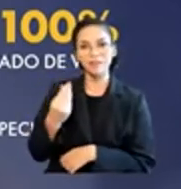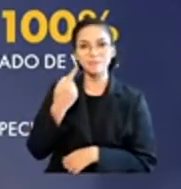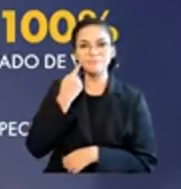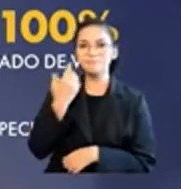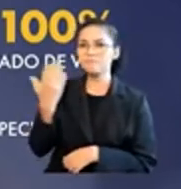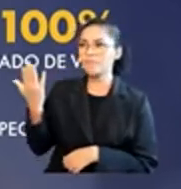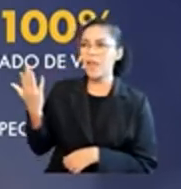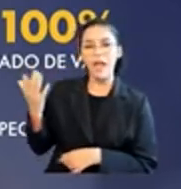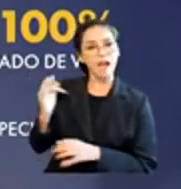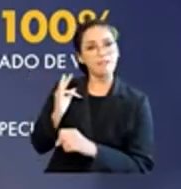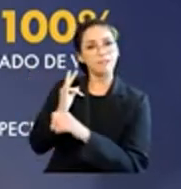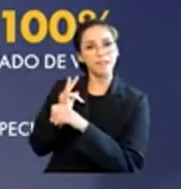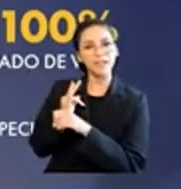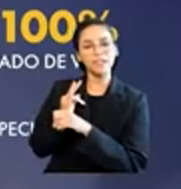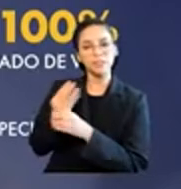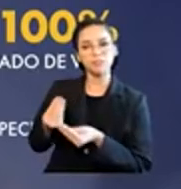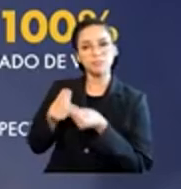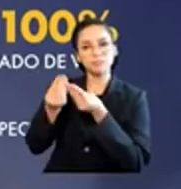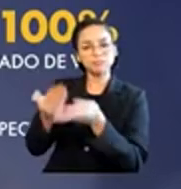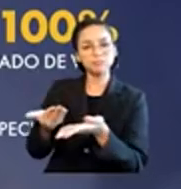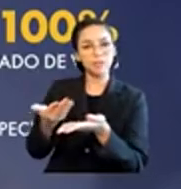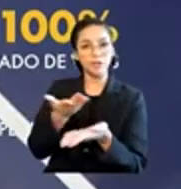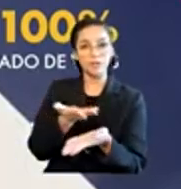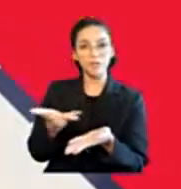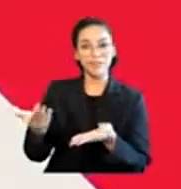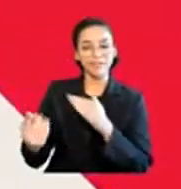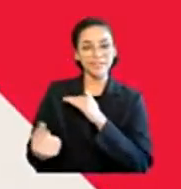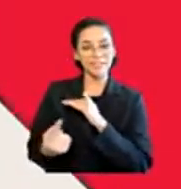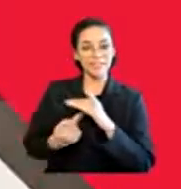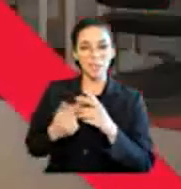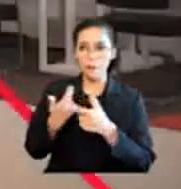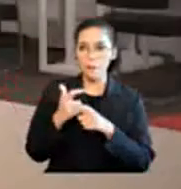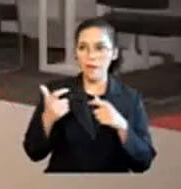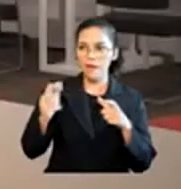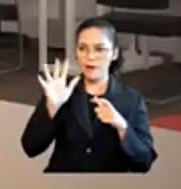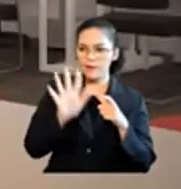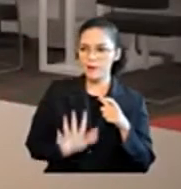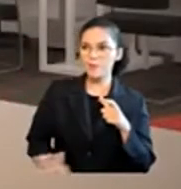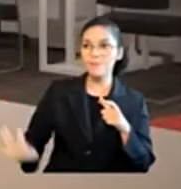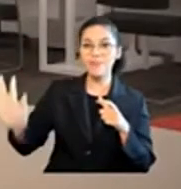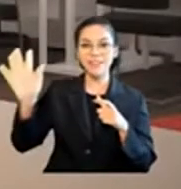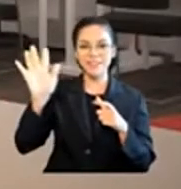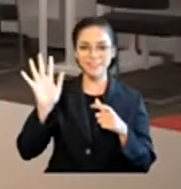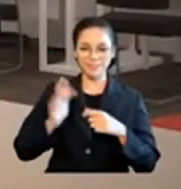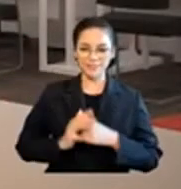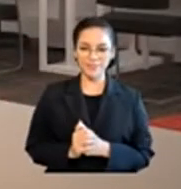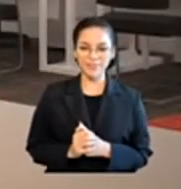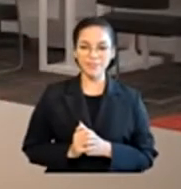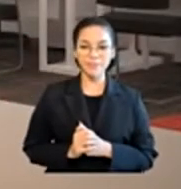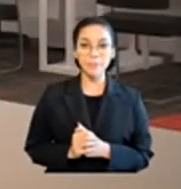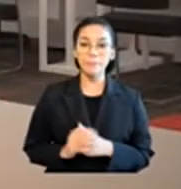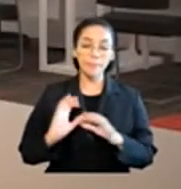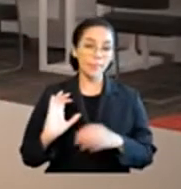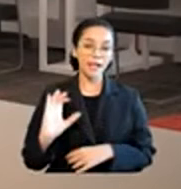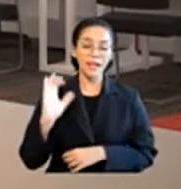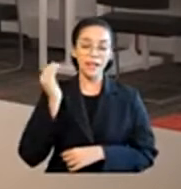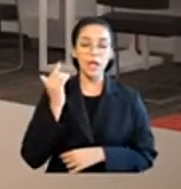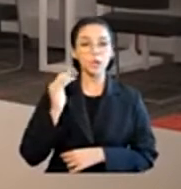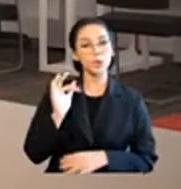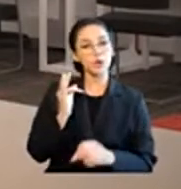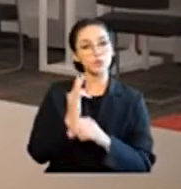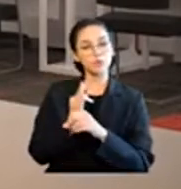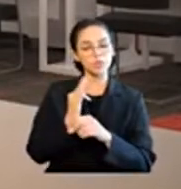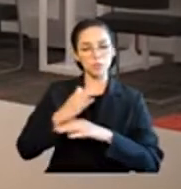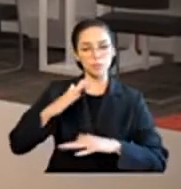maior rede do Brasil para clientes profissionais. E claro, o Fiat Professional vai oferecer aos